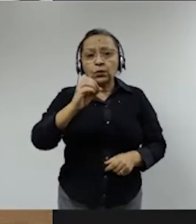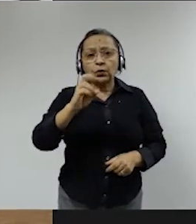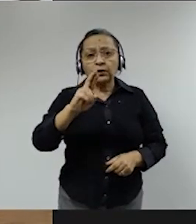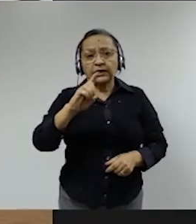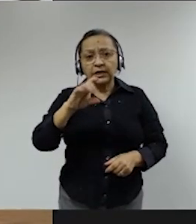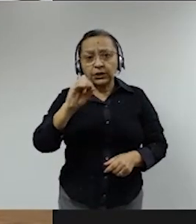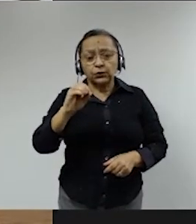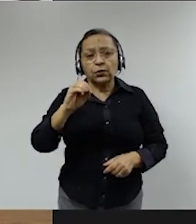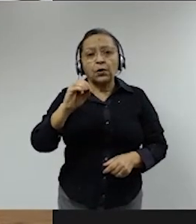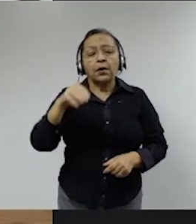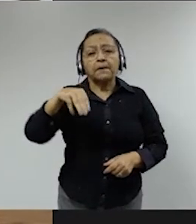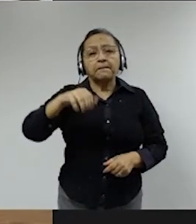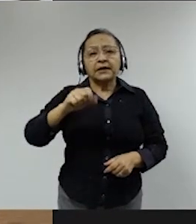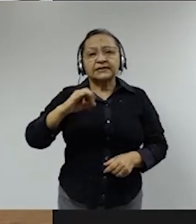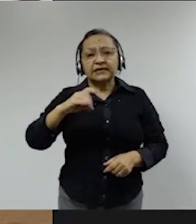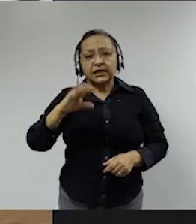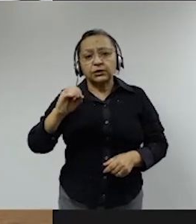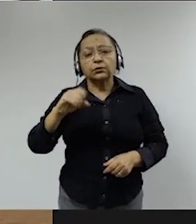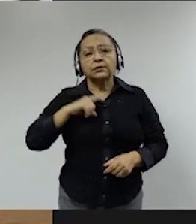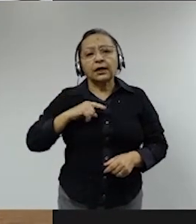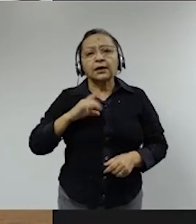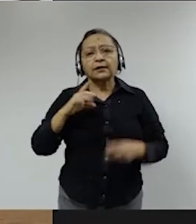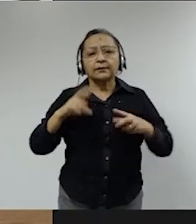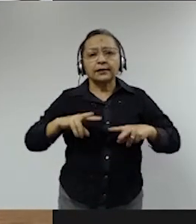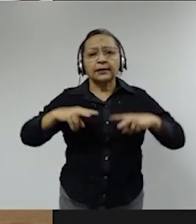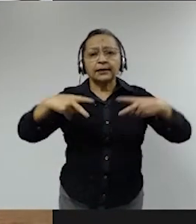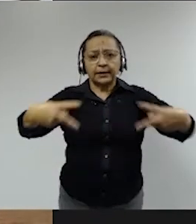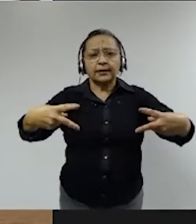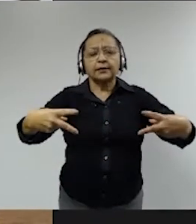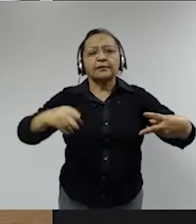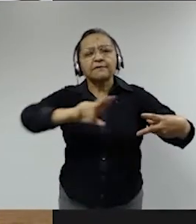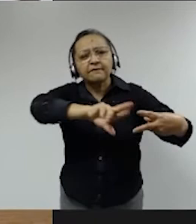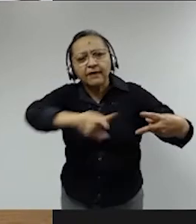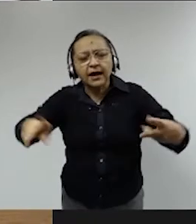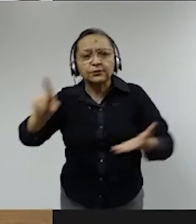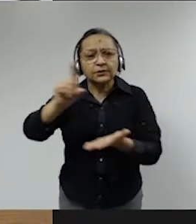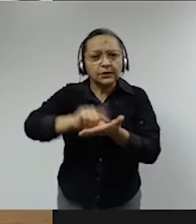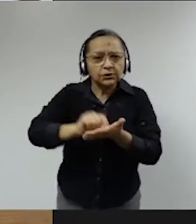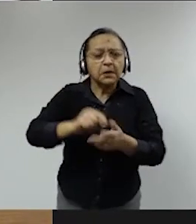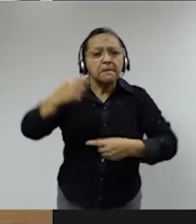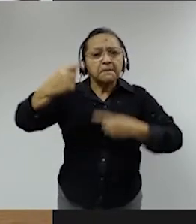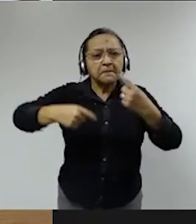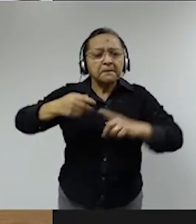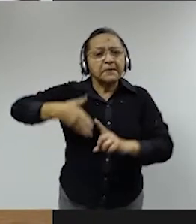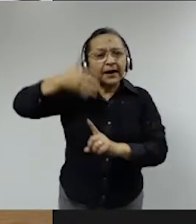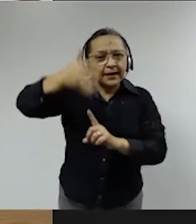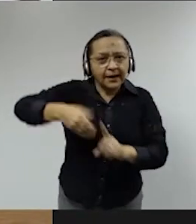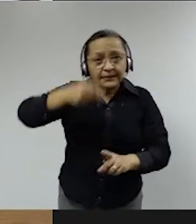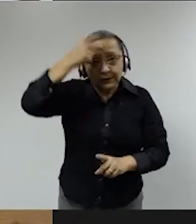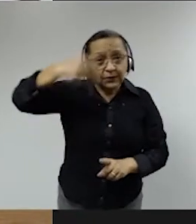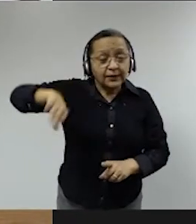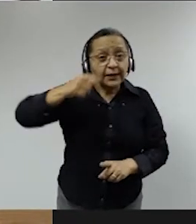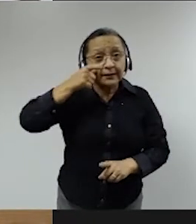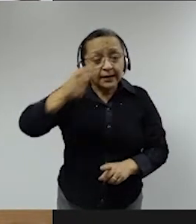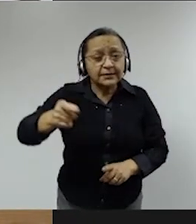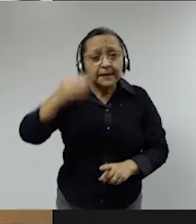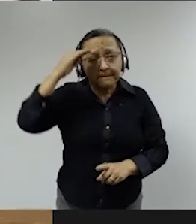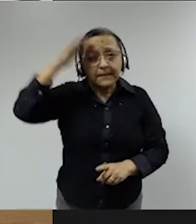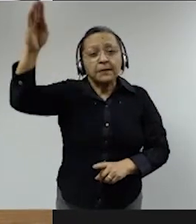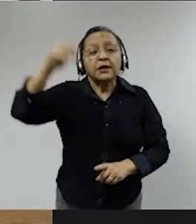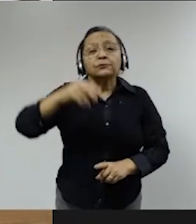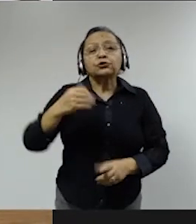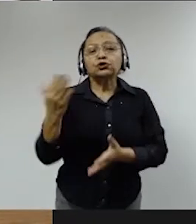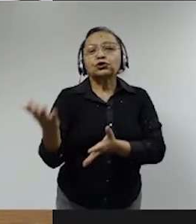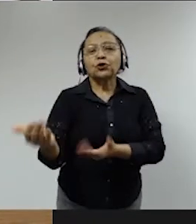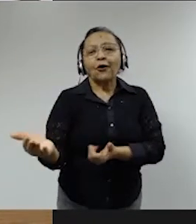lá, link na bio, vai ter uma série de artigos, palestras, e para quem se interessar, especialmente para a jovem advocacia, para quem se interessar aí